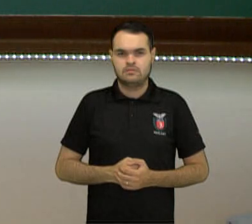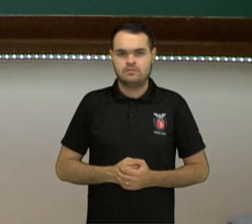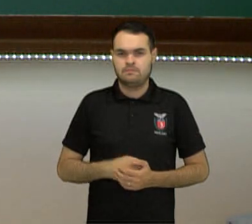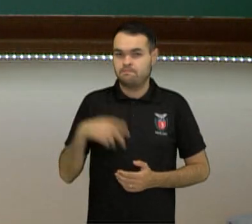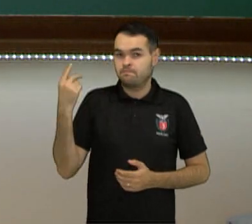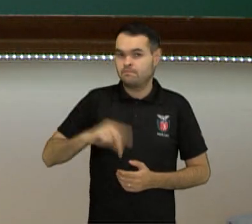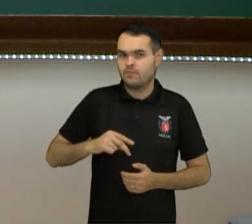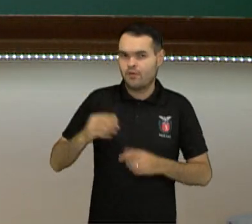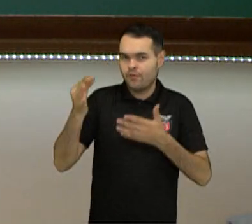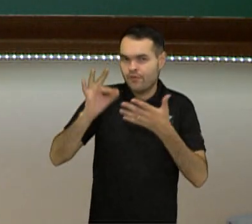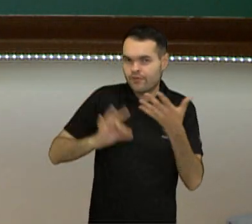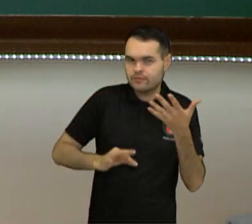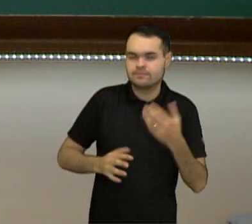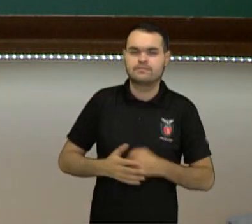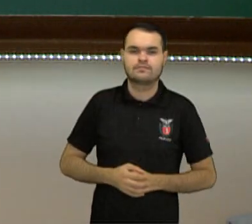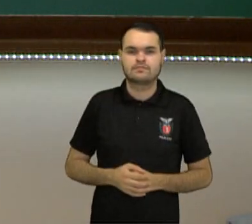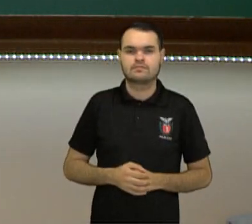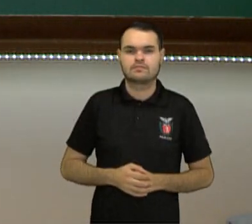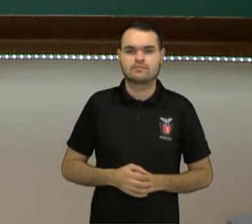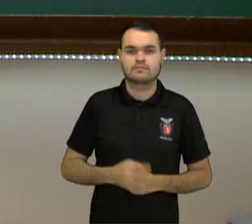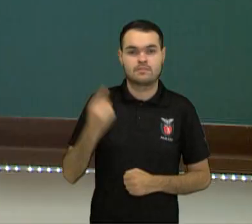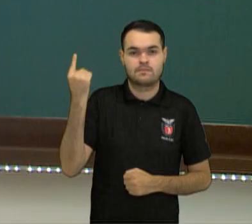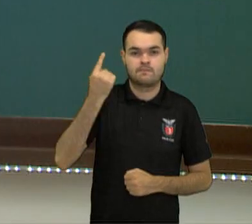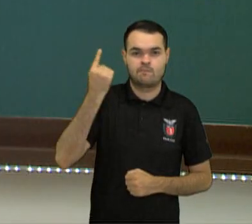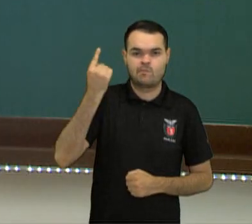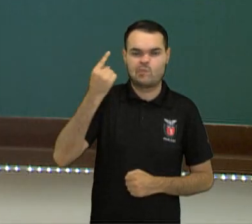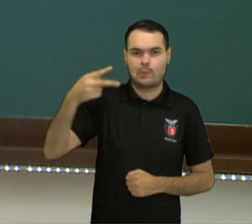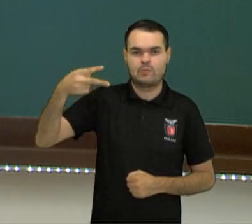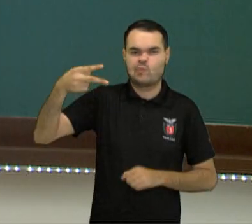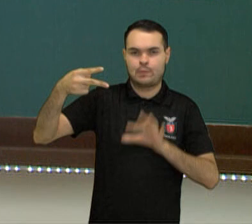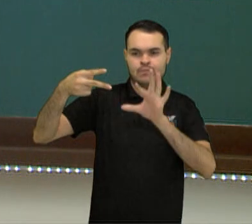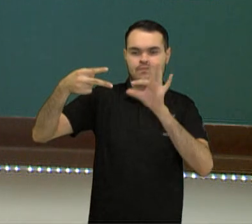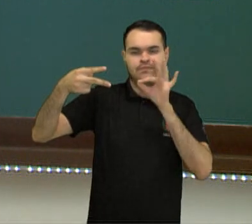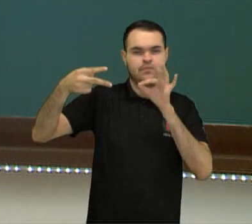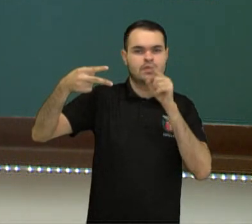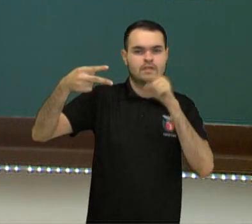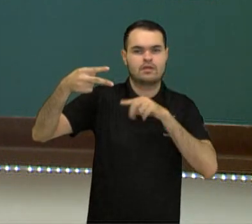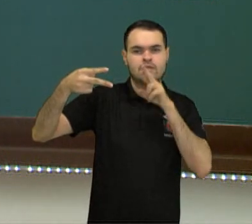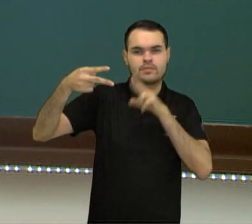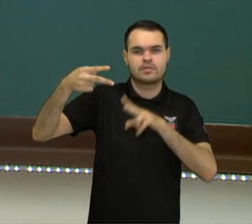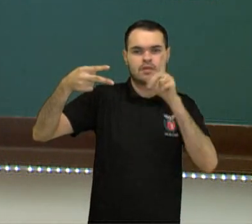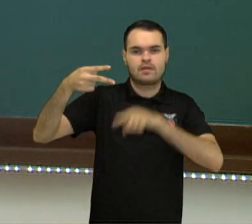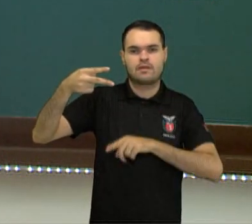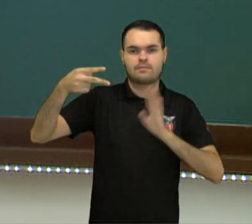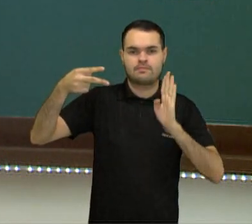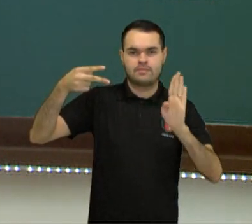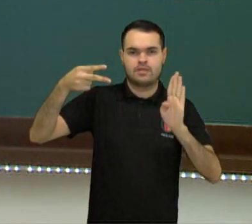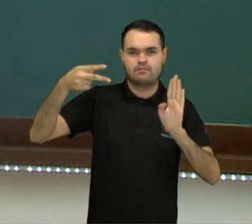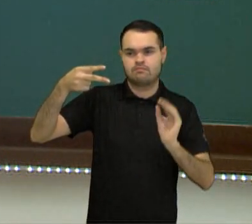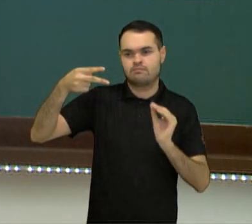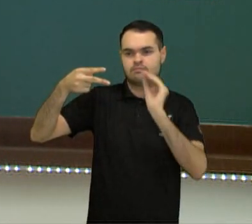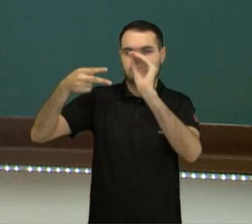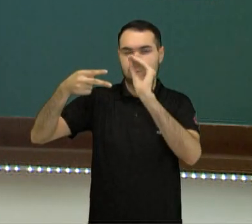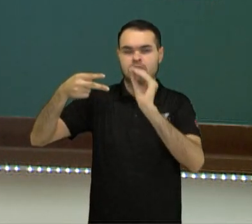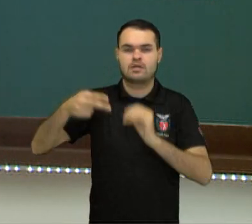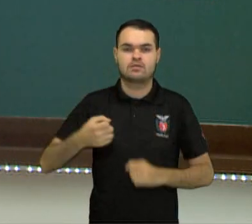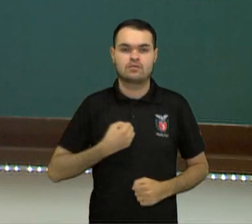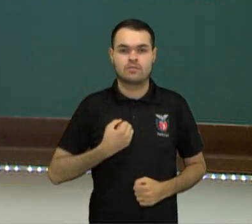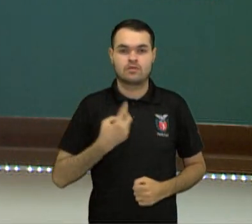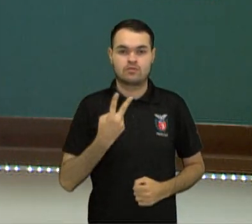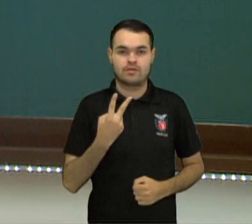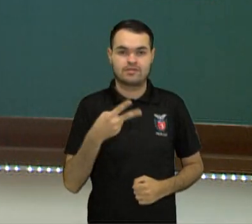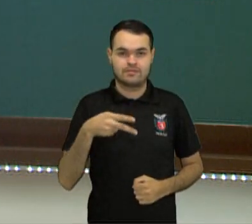Bora corrigir? Então vamos lá, olha. Na número 1 a resposta correta é a letra B e na número 2 a letra A,